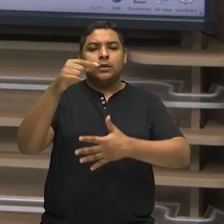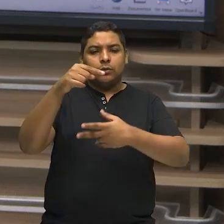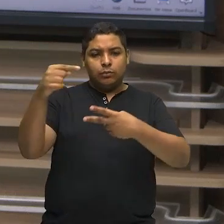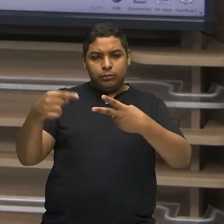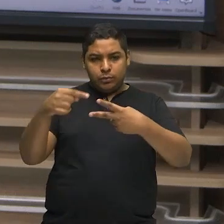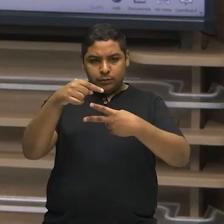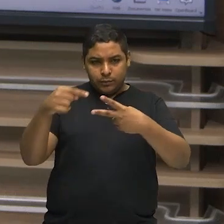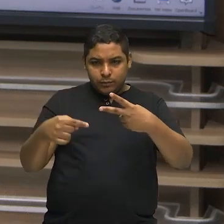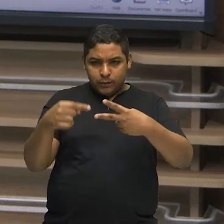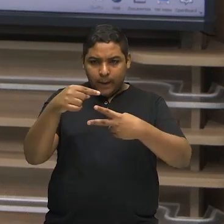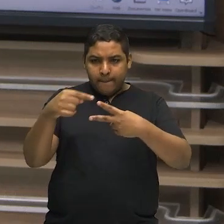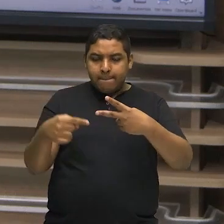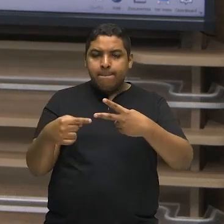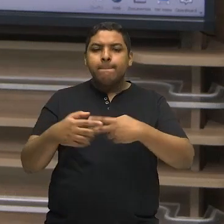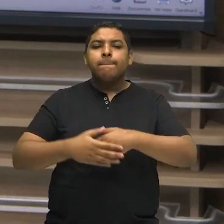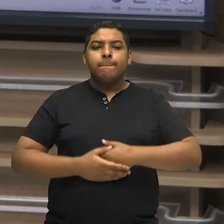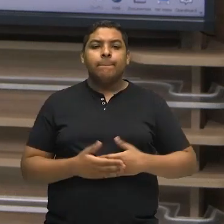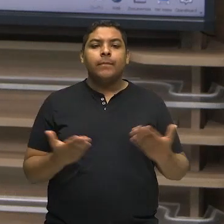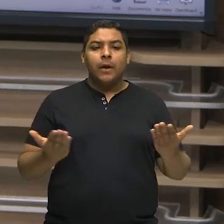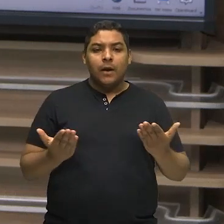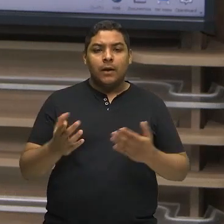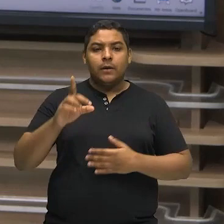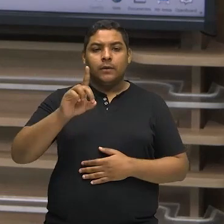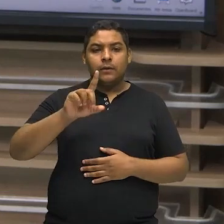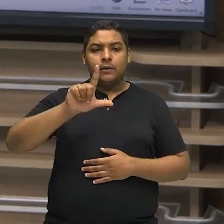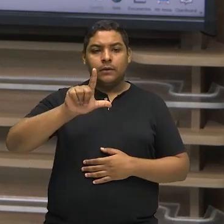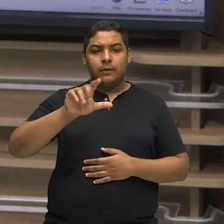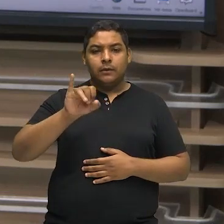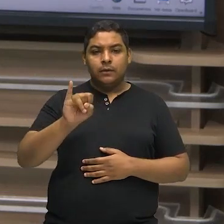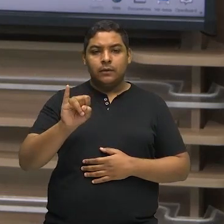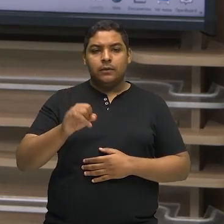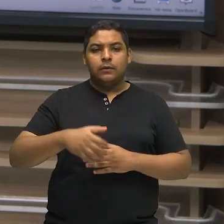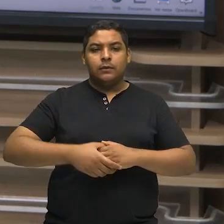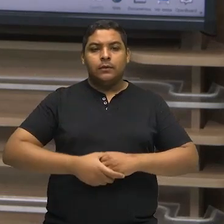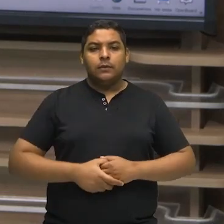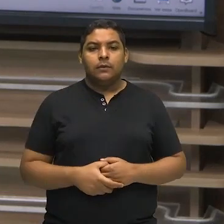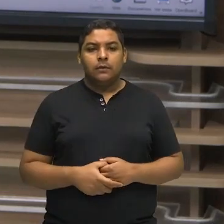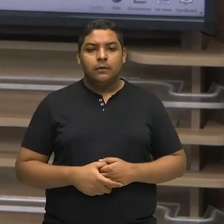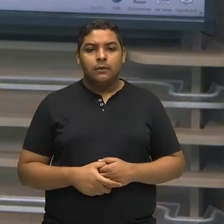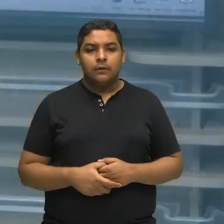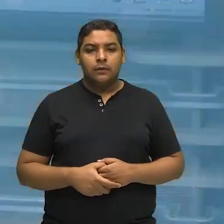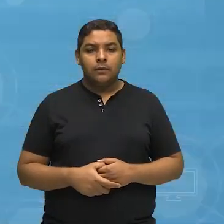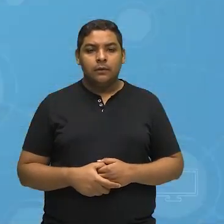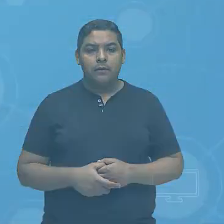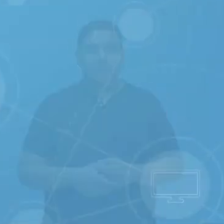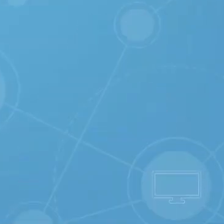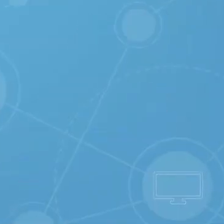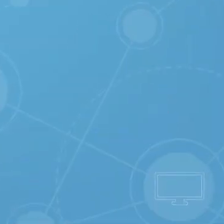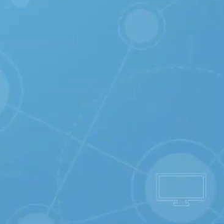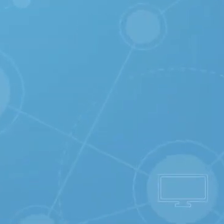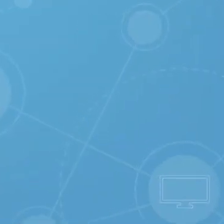gráficos. Então, vamos agora à nossa dinâmica local interativa.